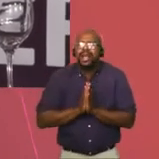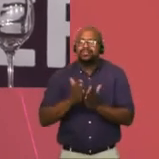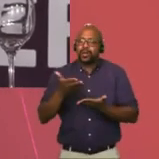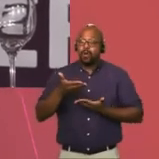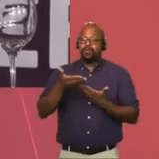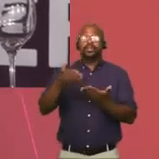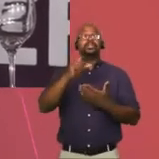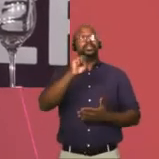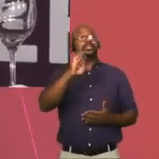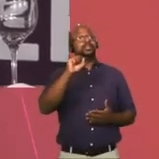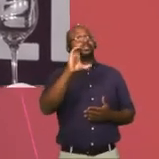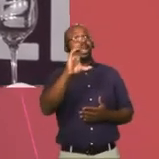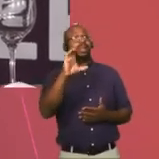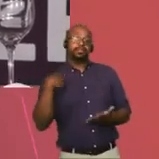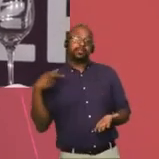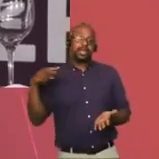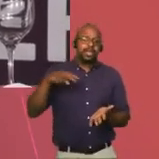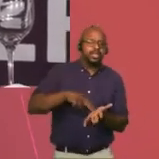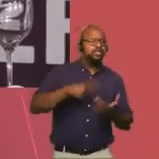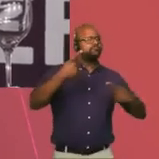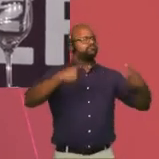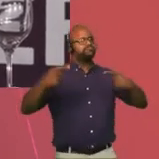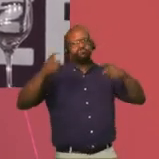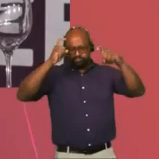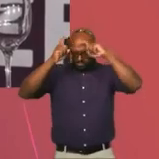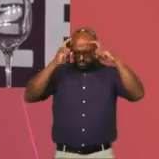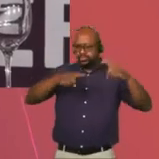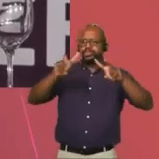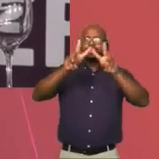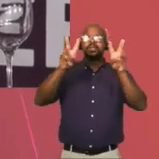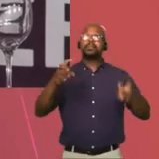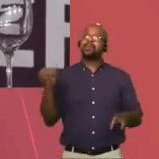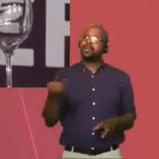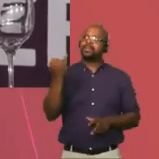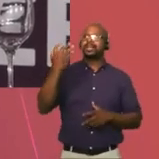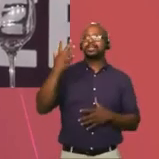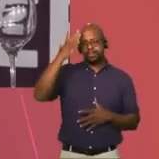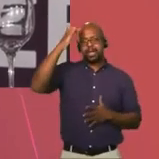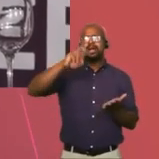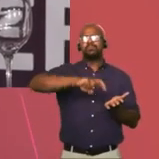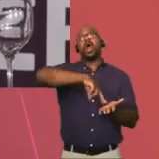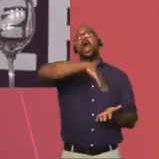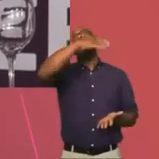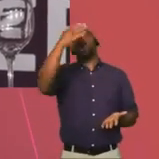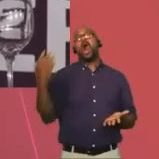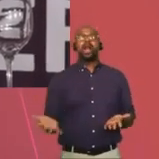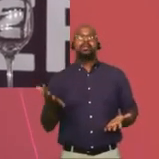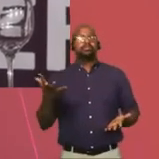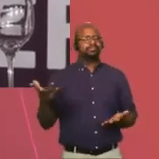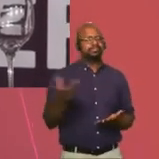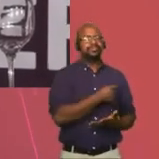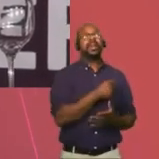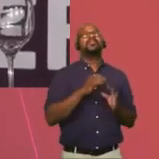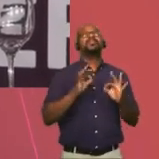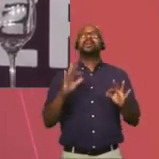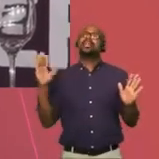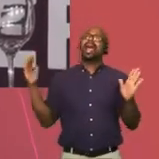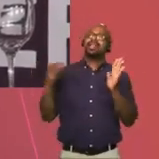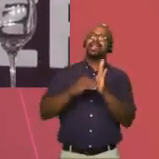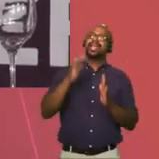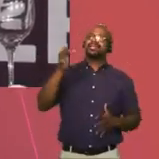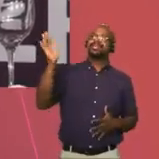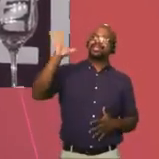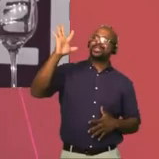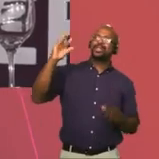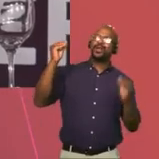convite sesc-rj de tá aqui debatendo sobre um tema tão importante amanhã o dia é cheio e maravilhoso até lá um beijo